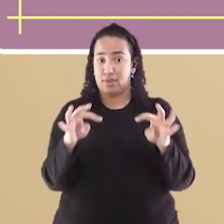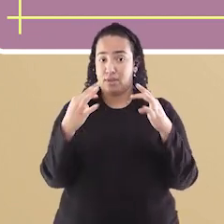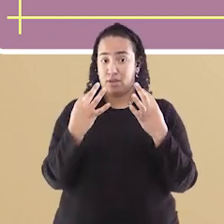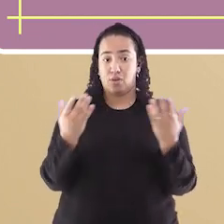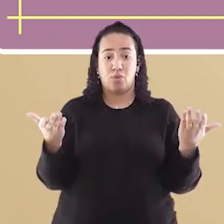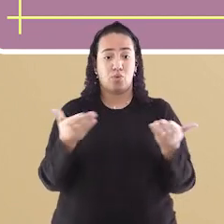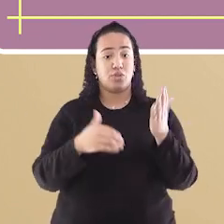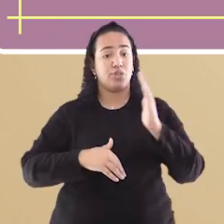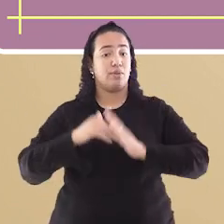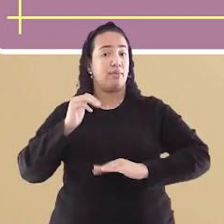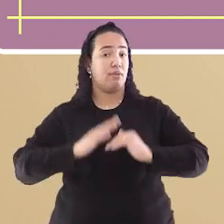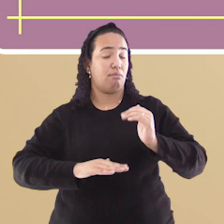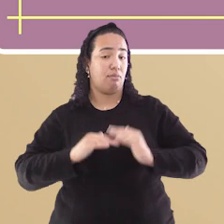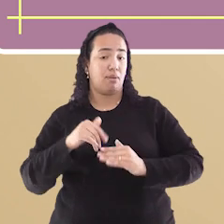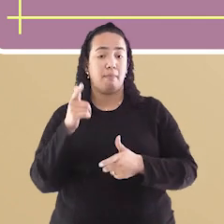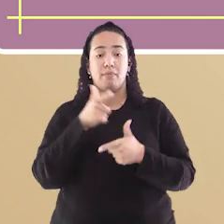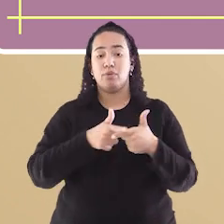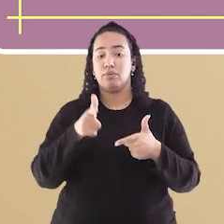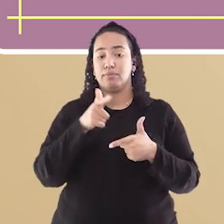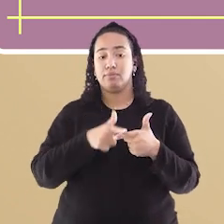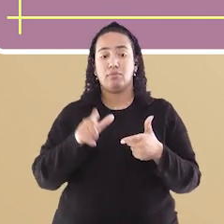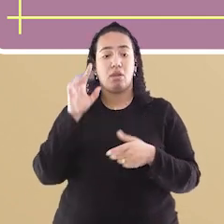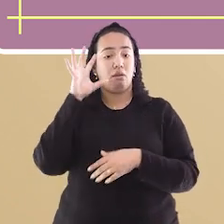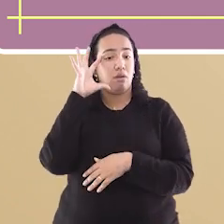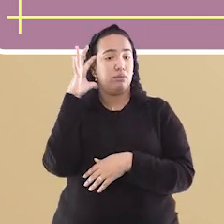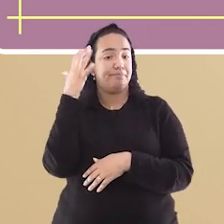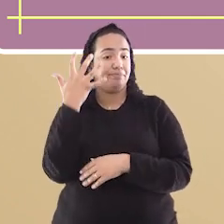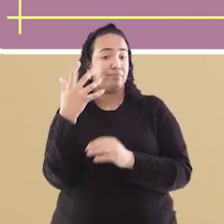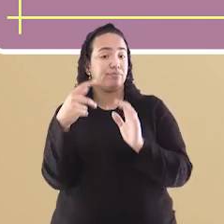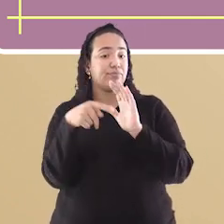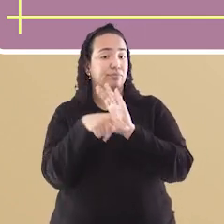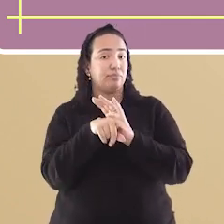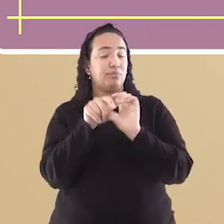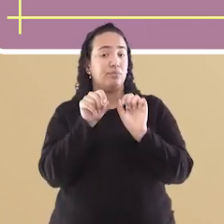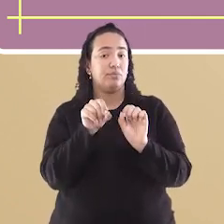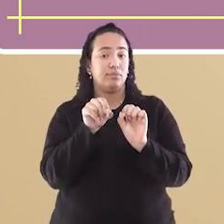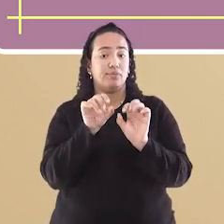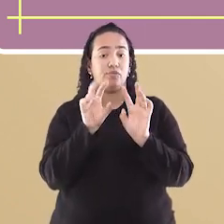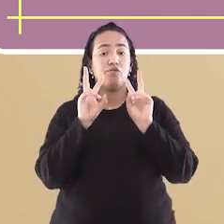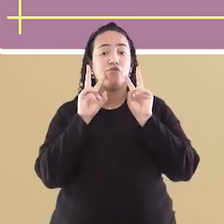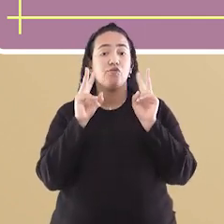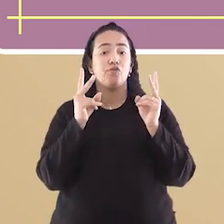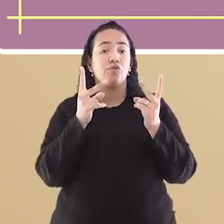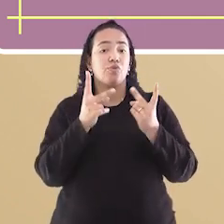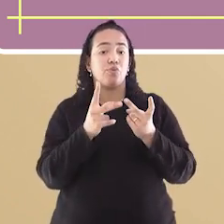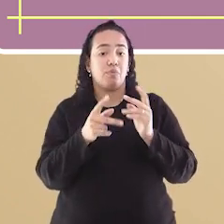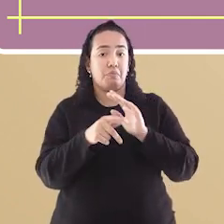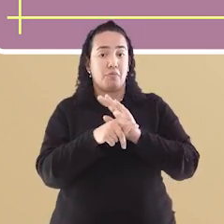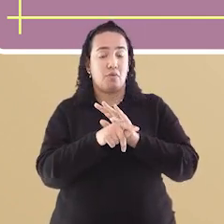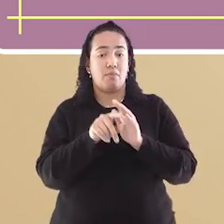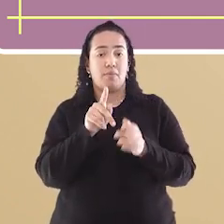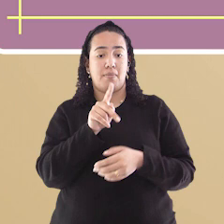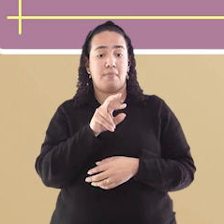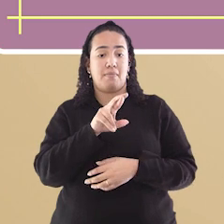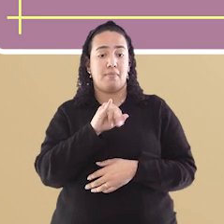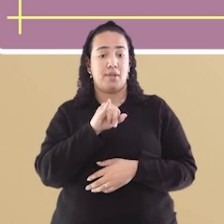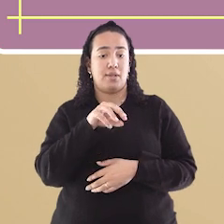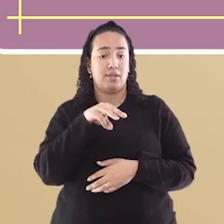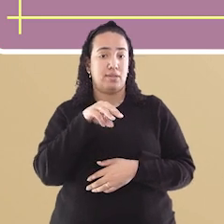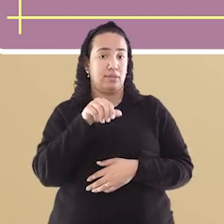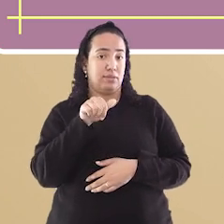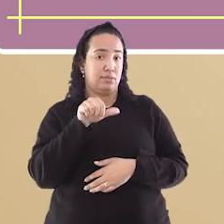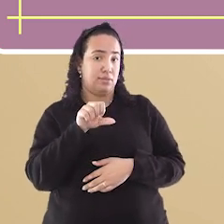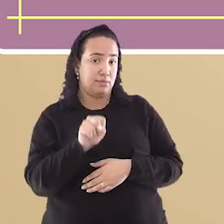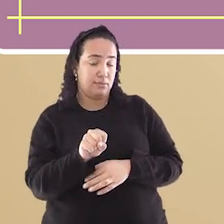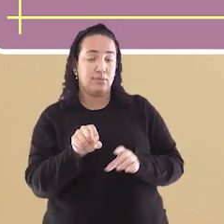a habilidade. Resolver e elaborar problemas que envolvam medidas de volume de prismas e de cilindros